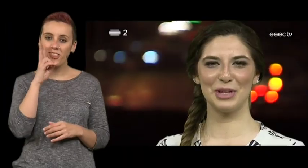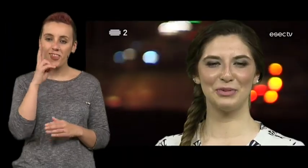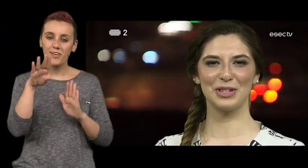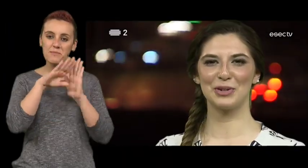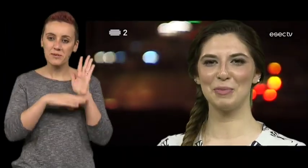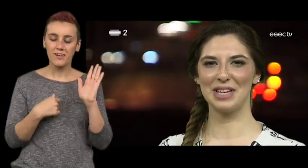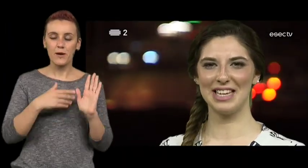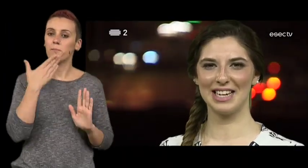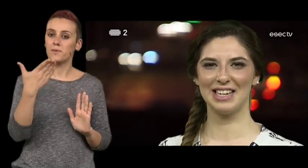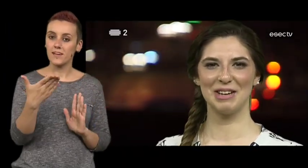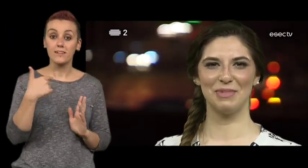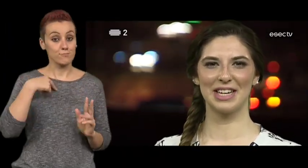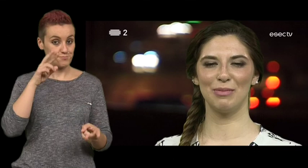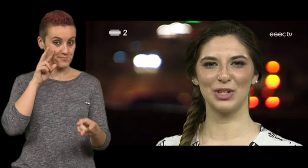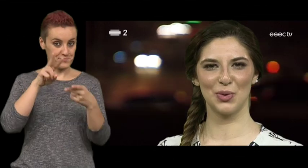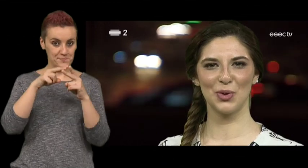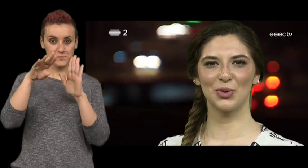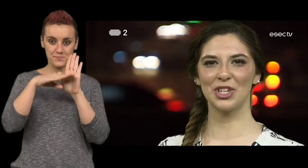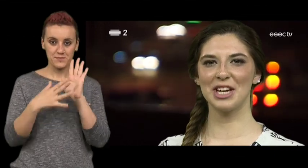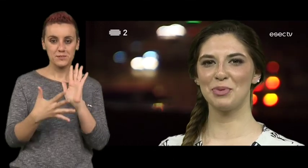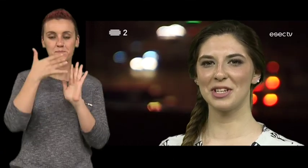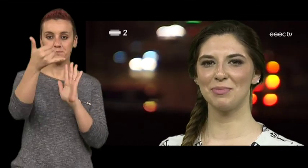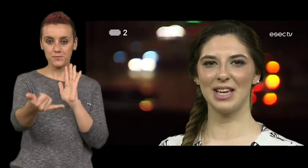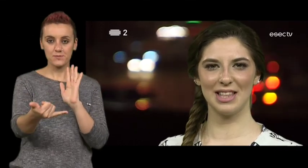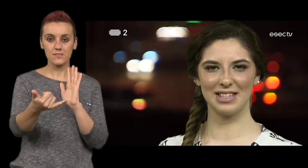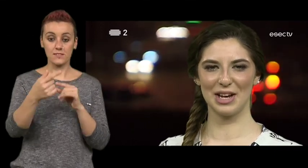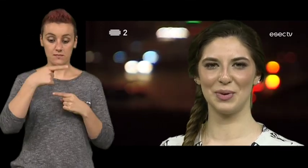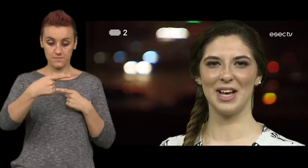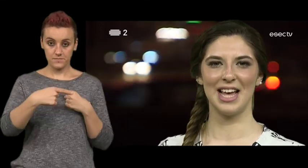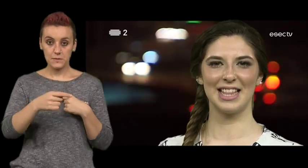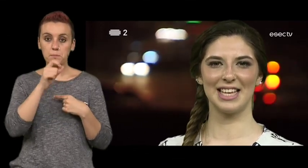Obrigada pela vossa companhia. Marcamos encontro já na próxima